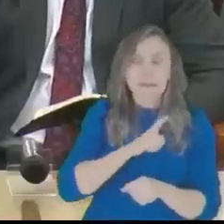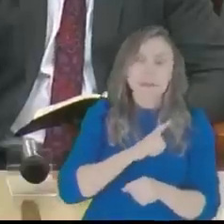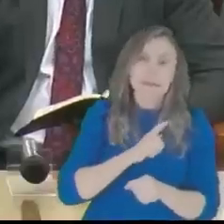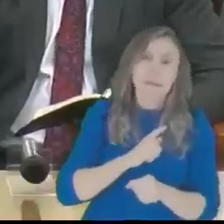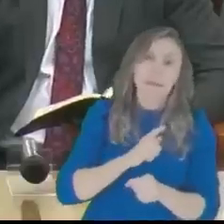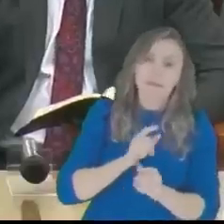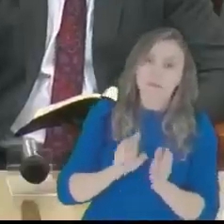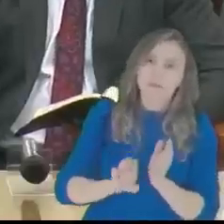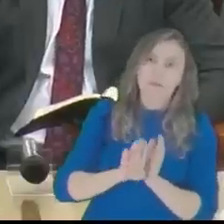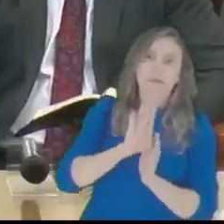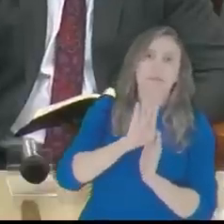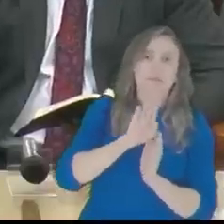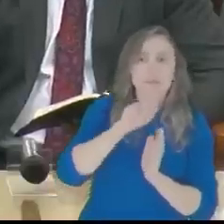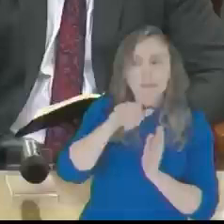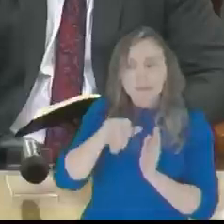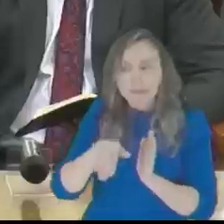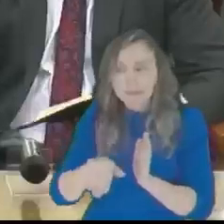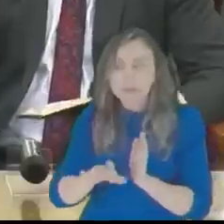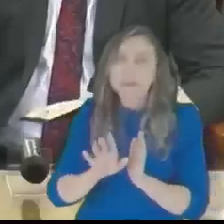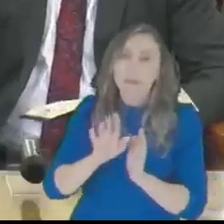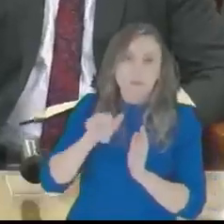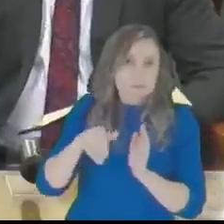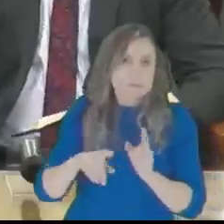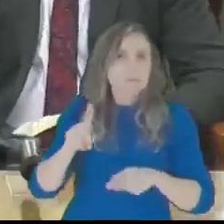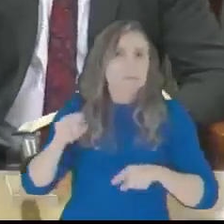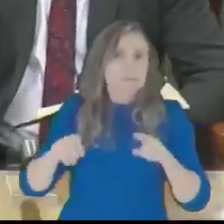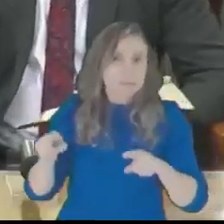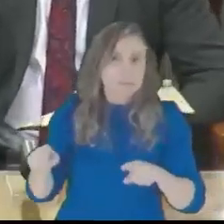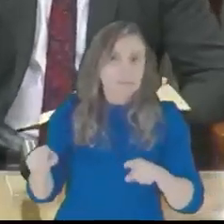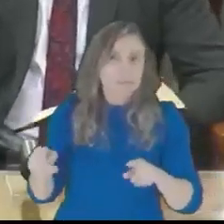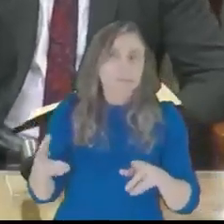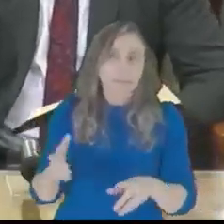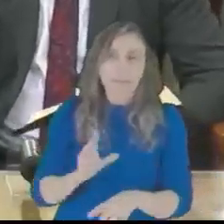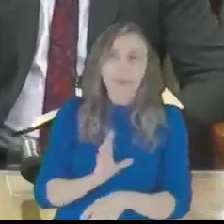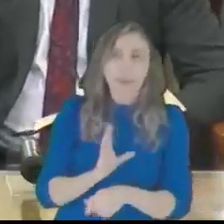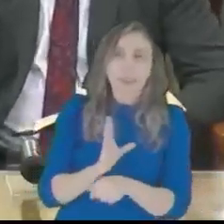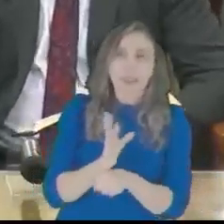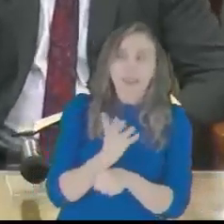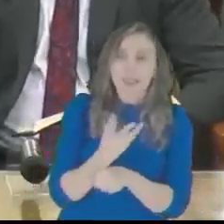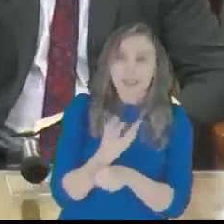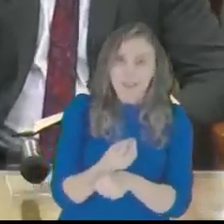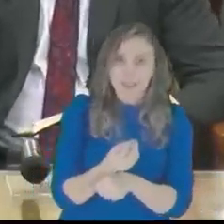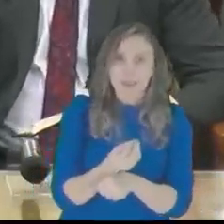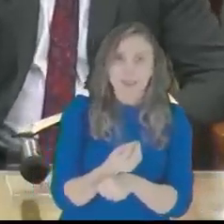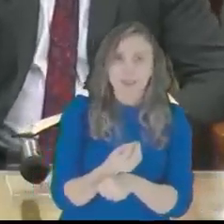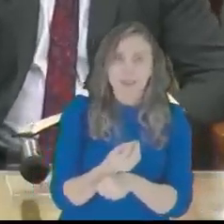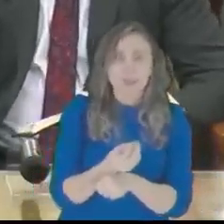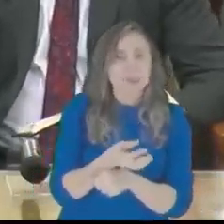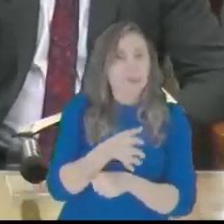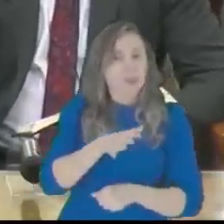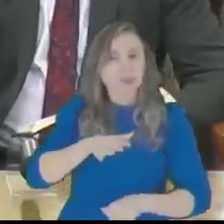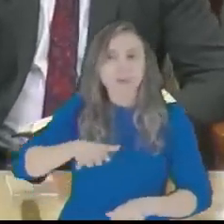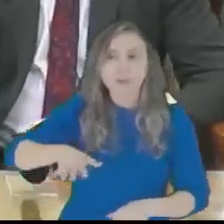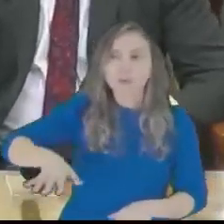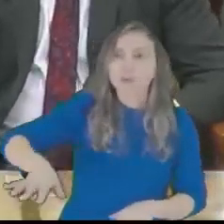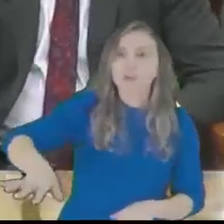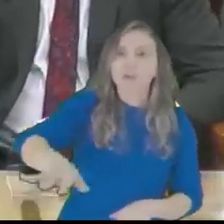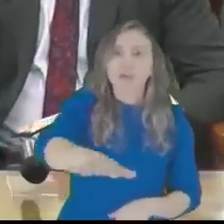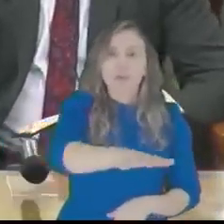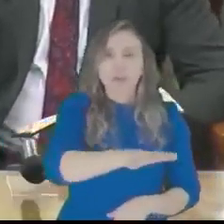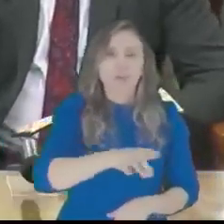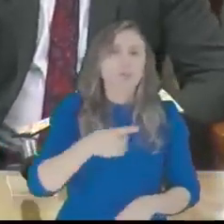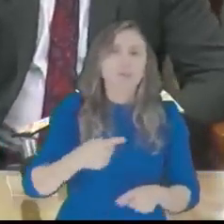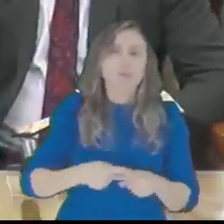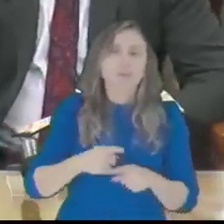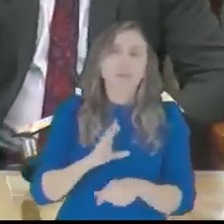ainda existe, irmão? Por quê? Por que é que a igreja não se acaba? Quando eu digo a igreja de um modo geral. Por que ela não se